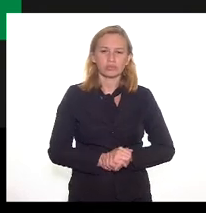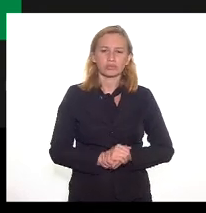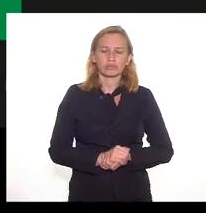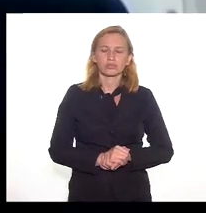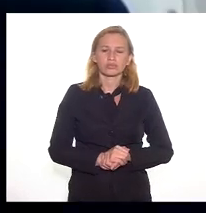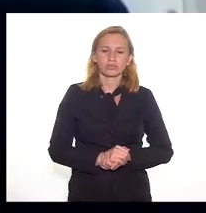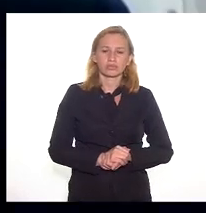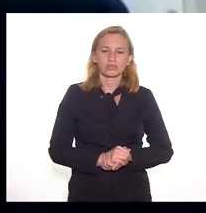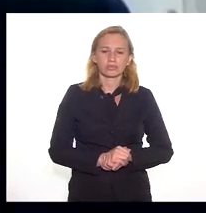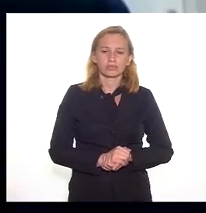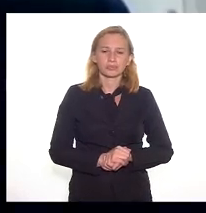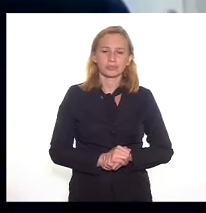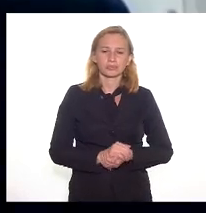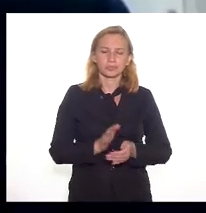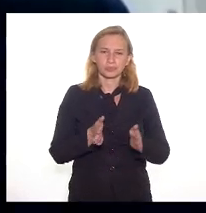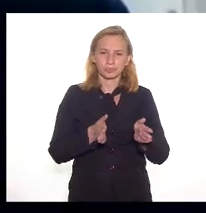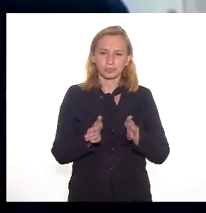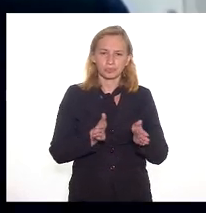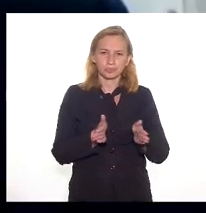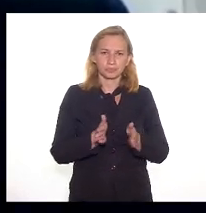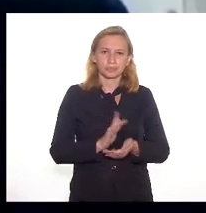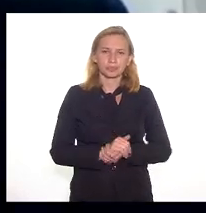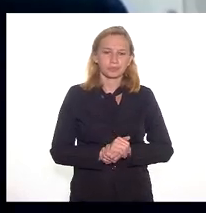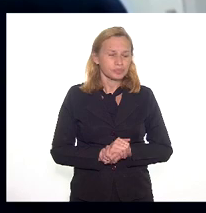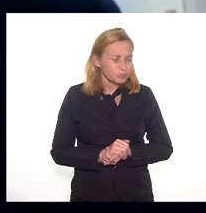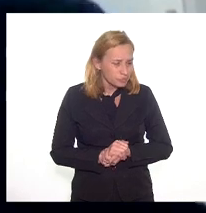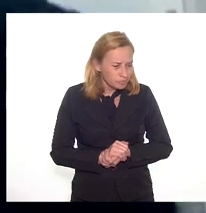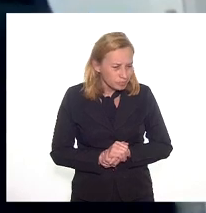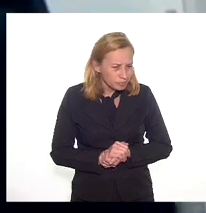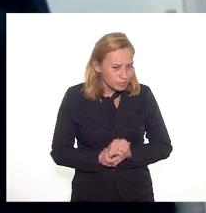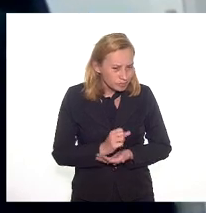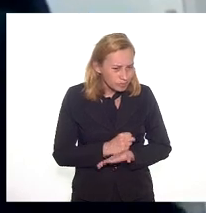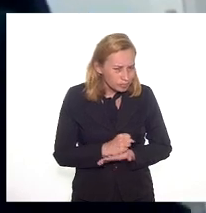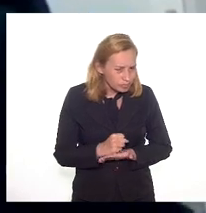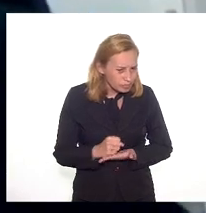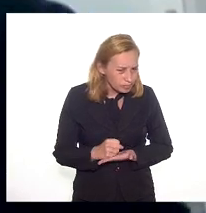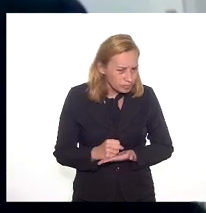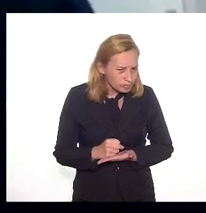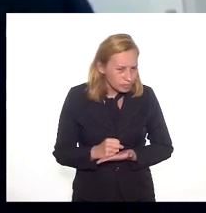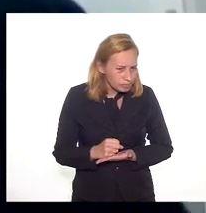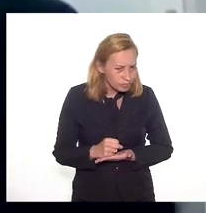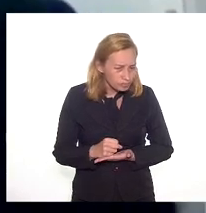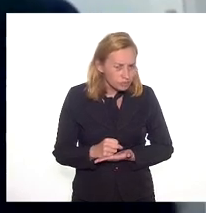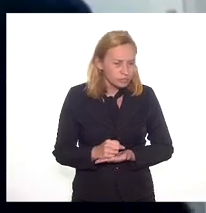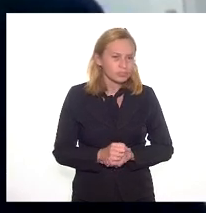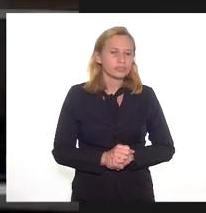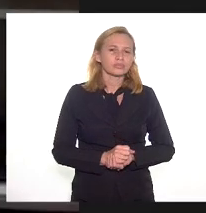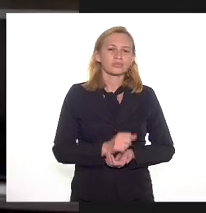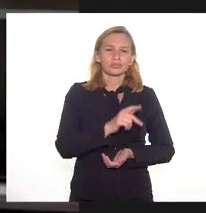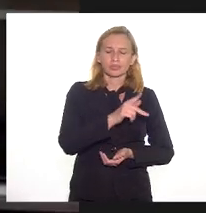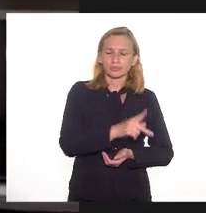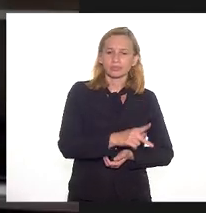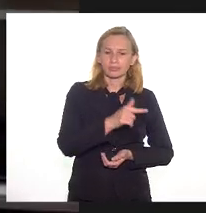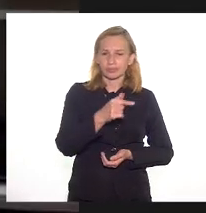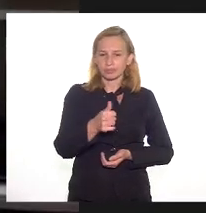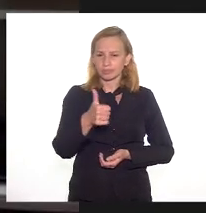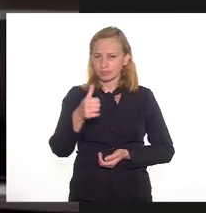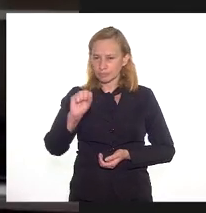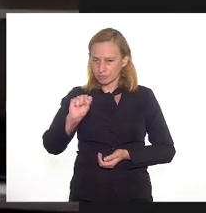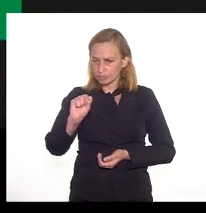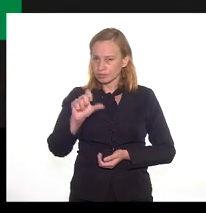ele ainda está na etapa de contratação. A P78